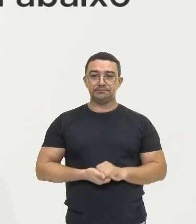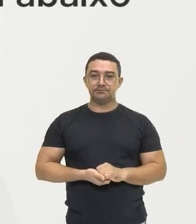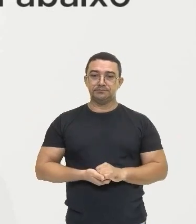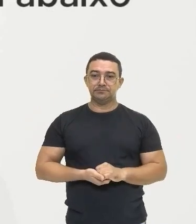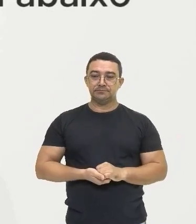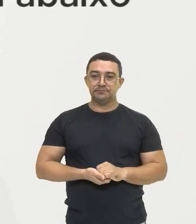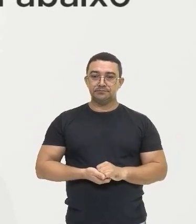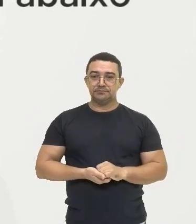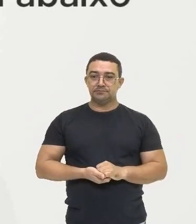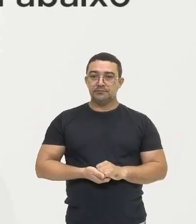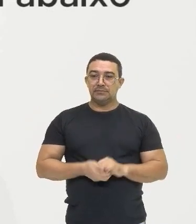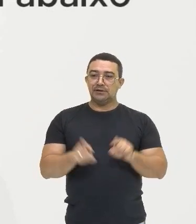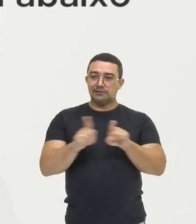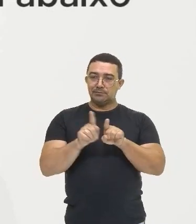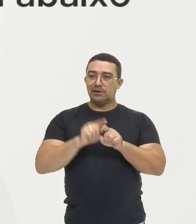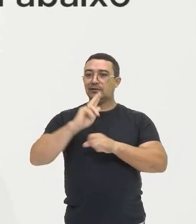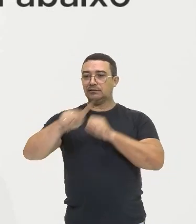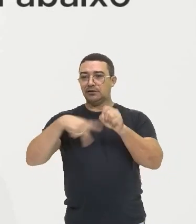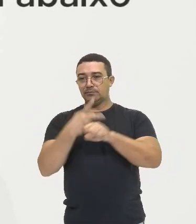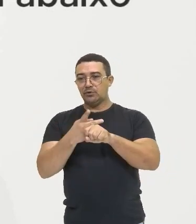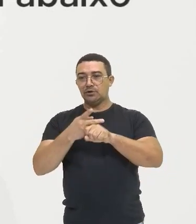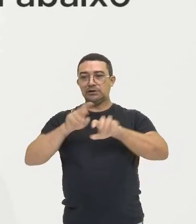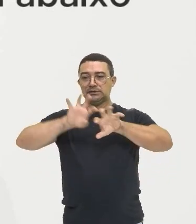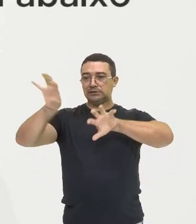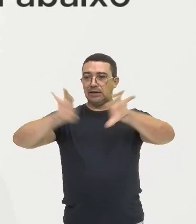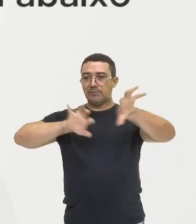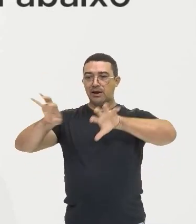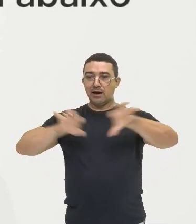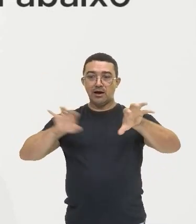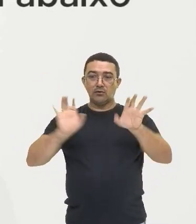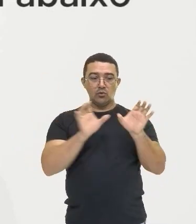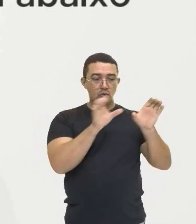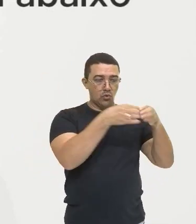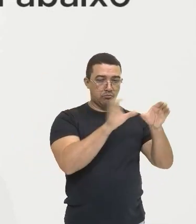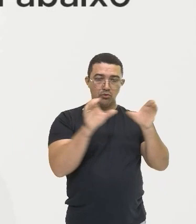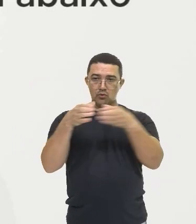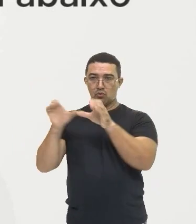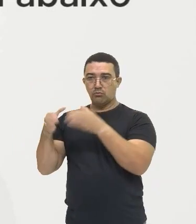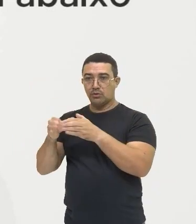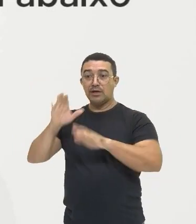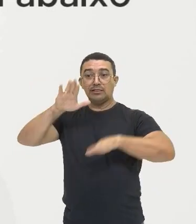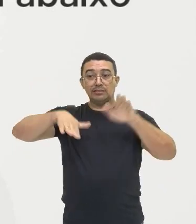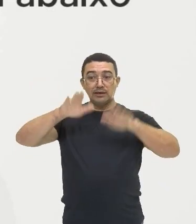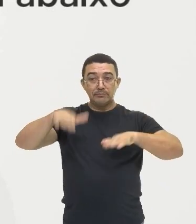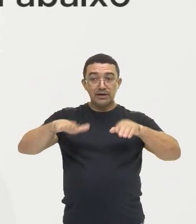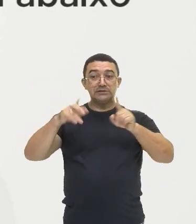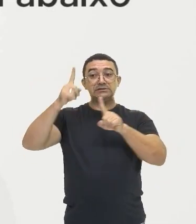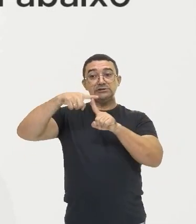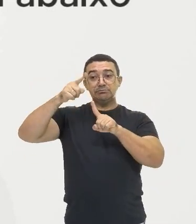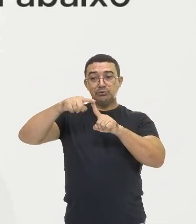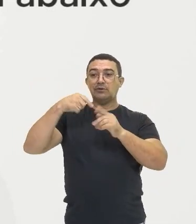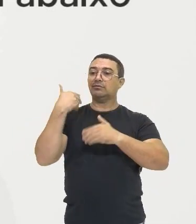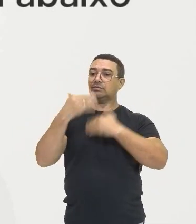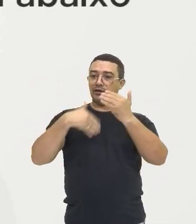os países em faixas de desenvolvimento, tá certo? Essas faixas vocês podem encontrar